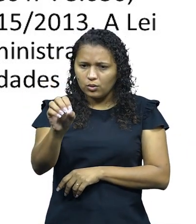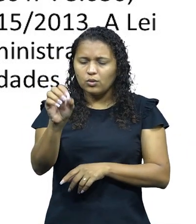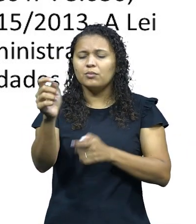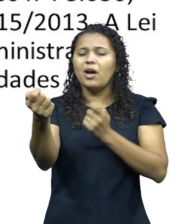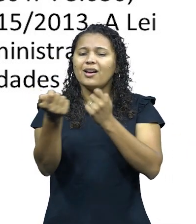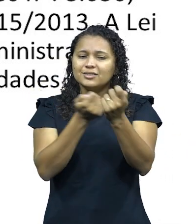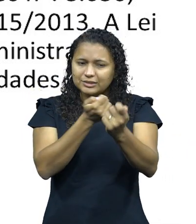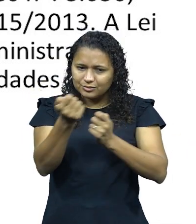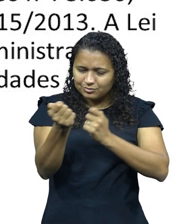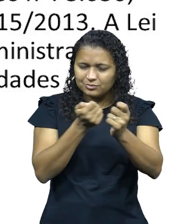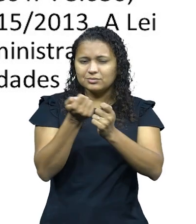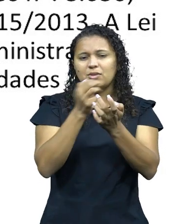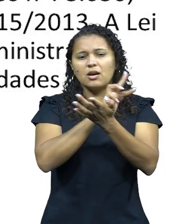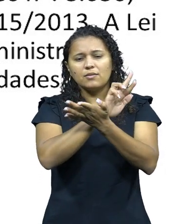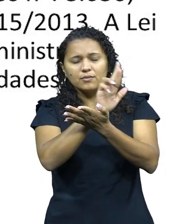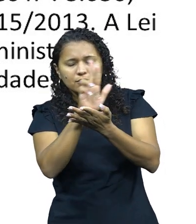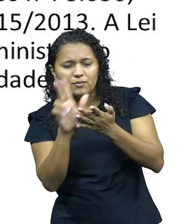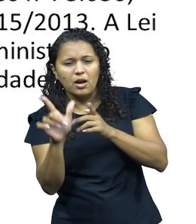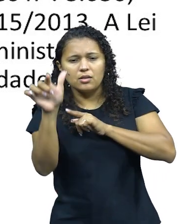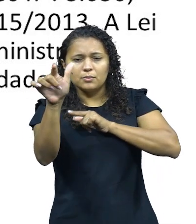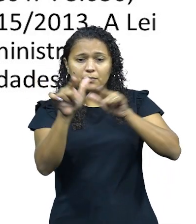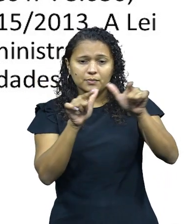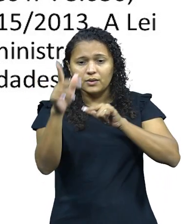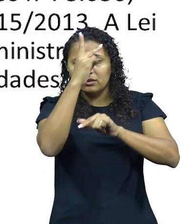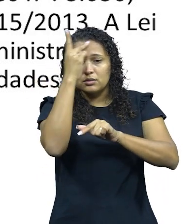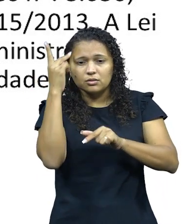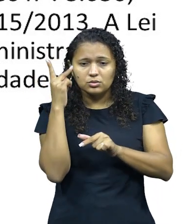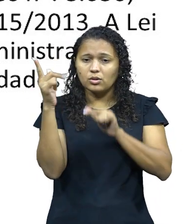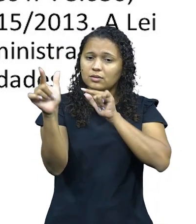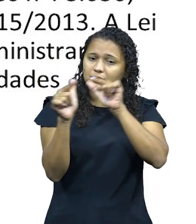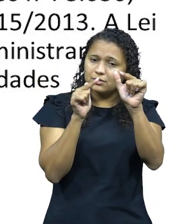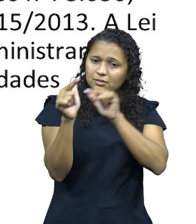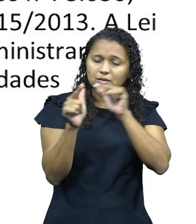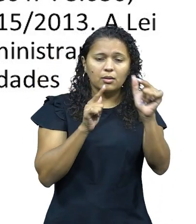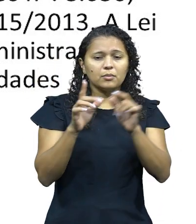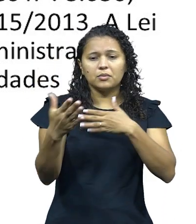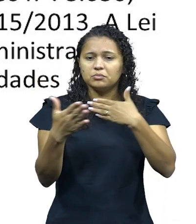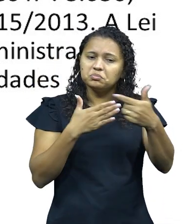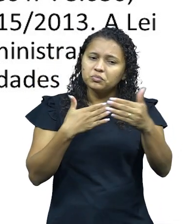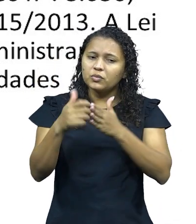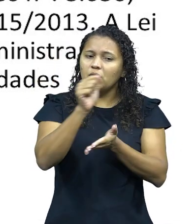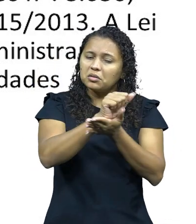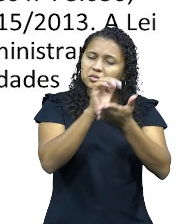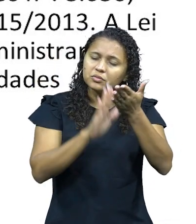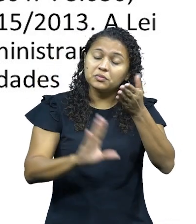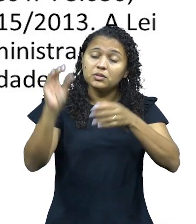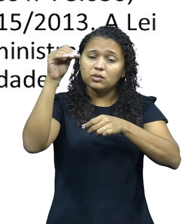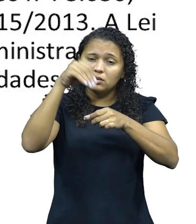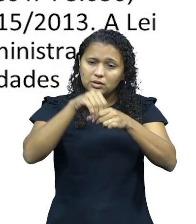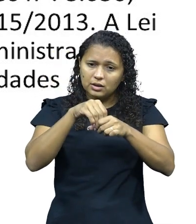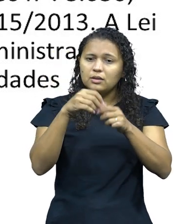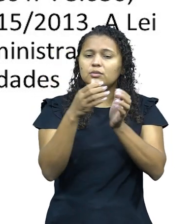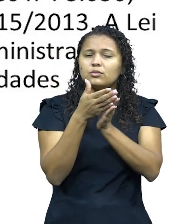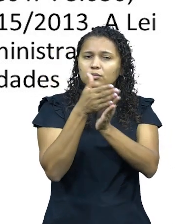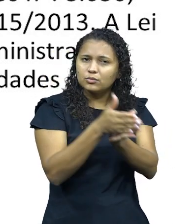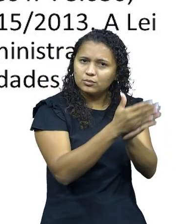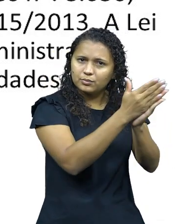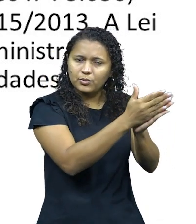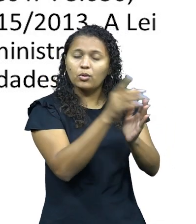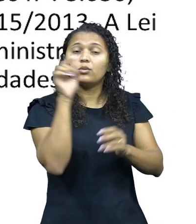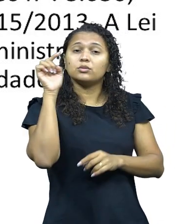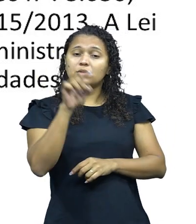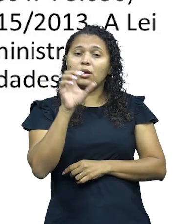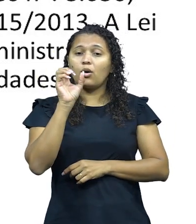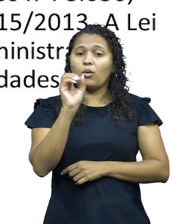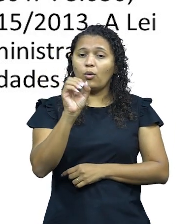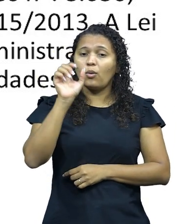administrar o fornecimento da mão de obra do trabalhador avulso nas atividades portuárias. Então, é ela